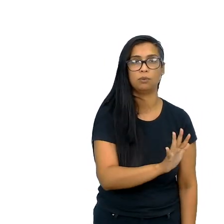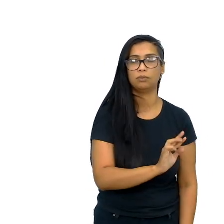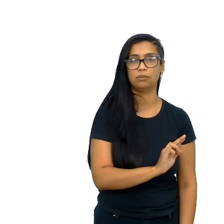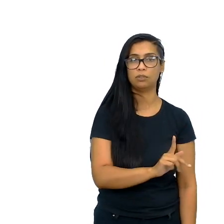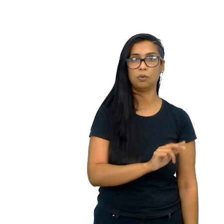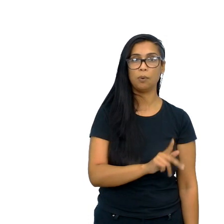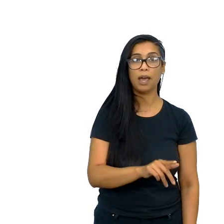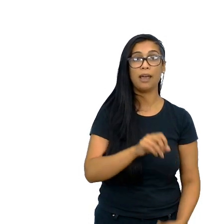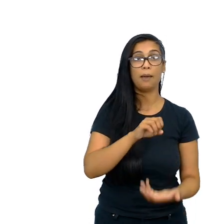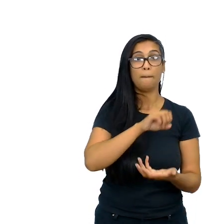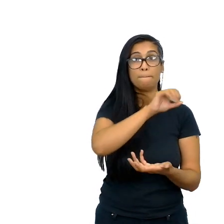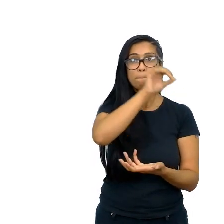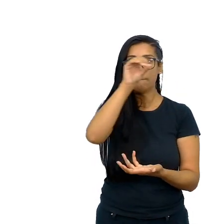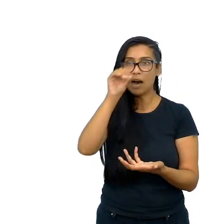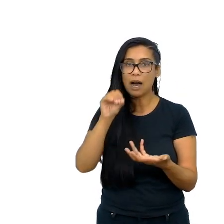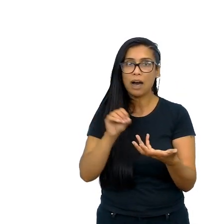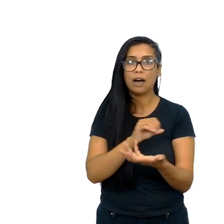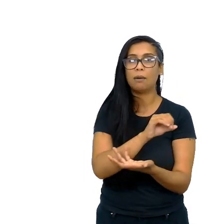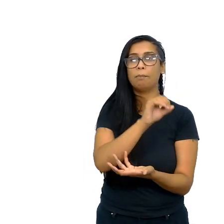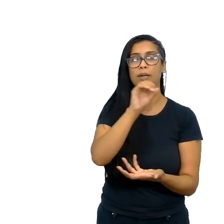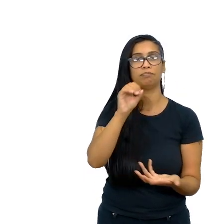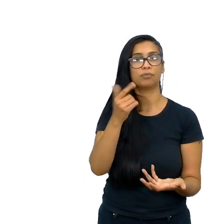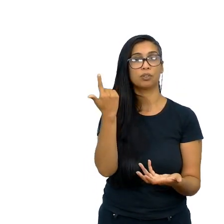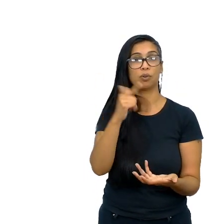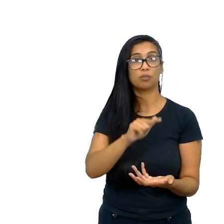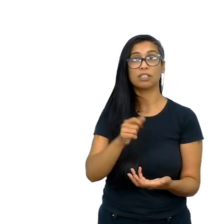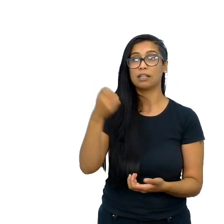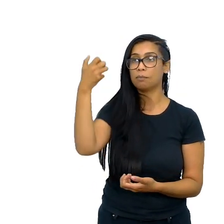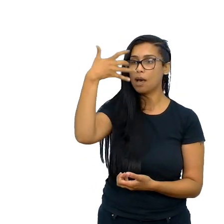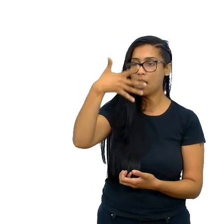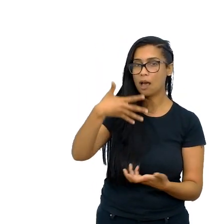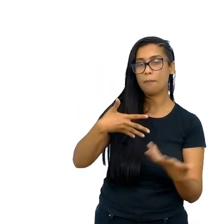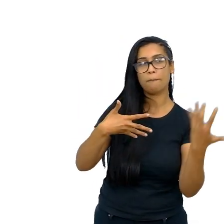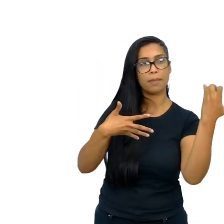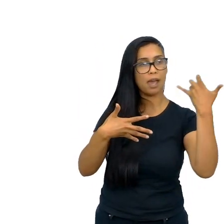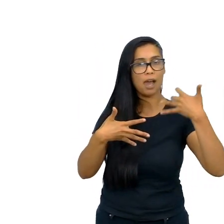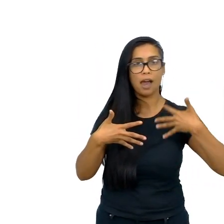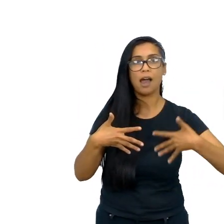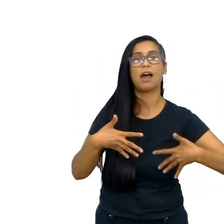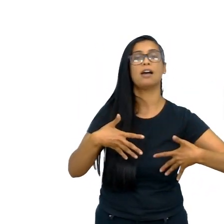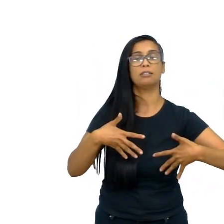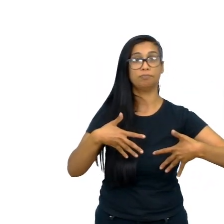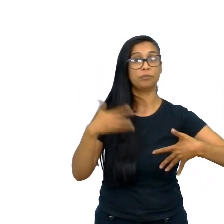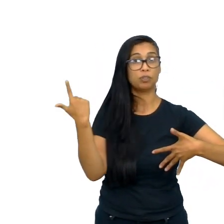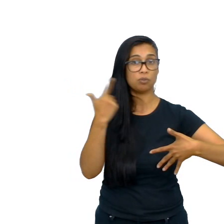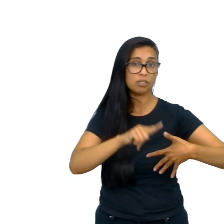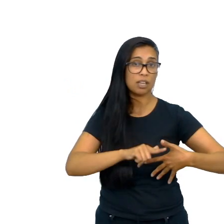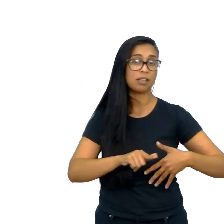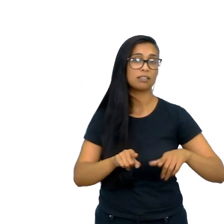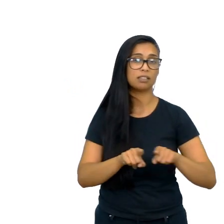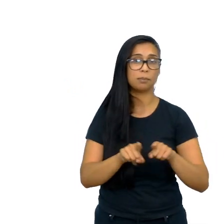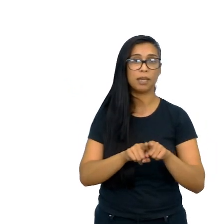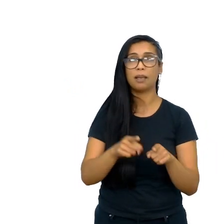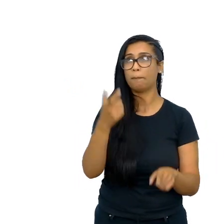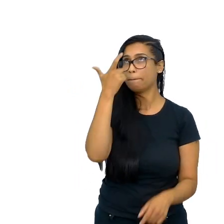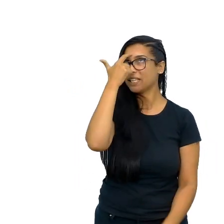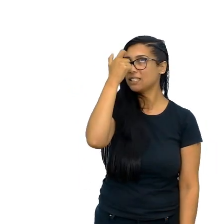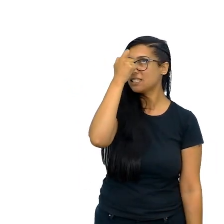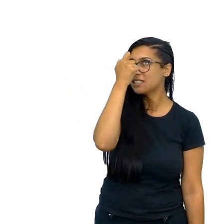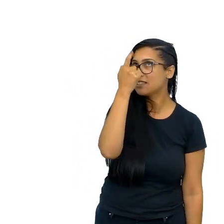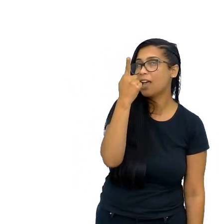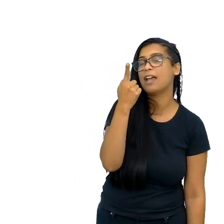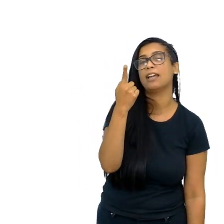mapas mentais, poder ali marcar, né, para localizar, como nós pensamos aqui na ideia, né, da